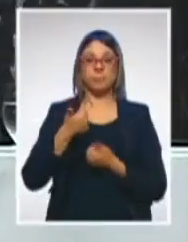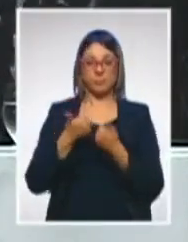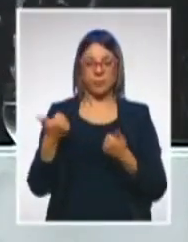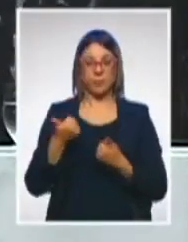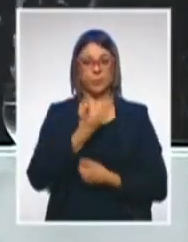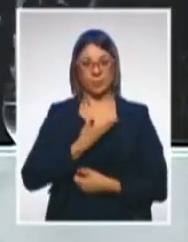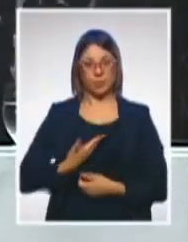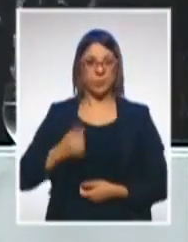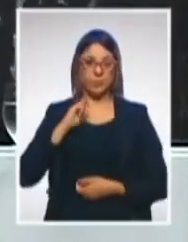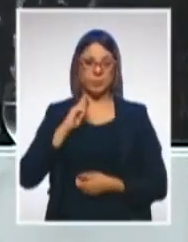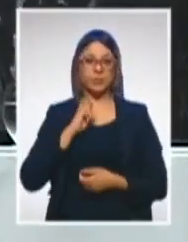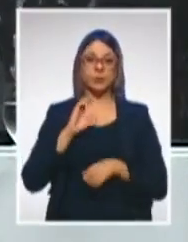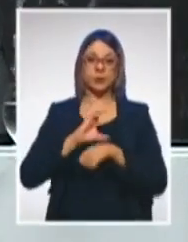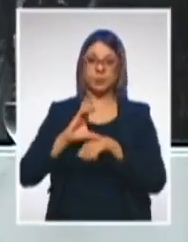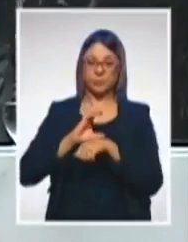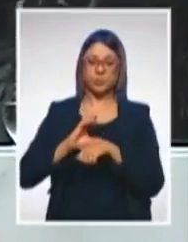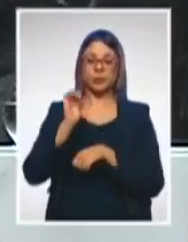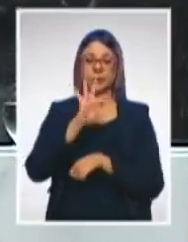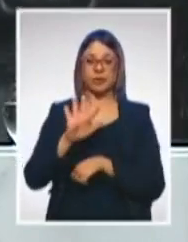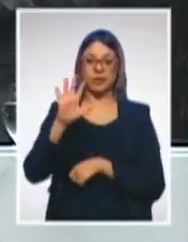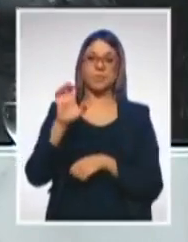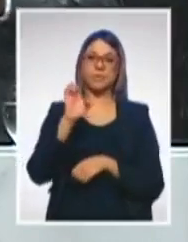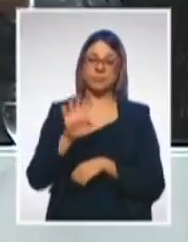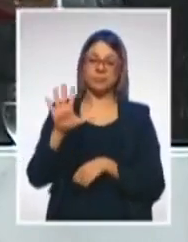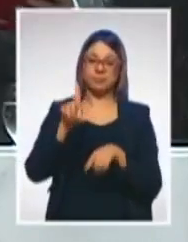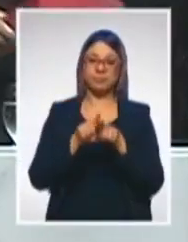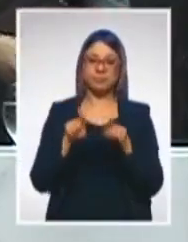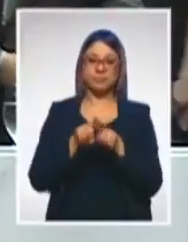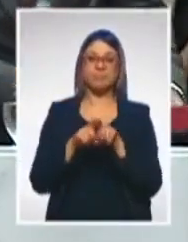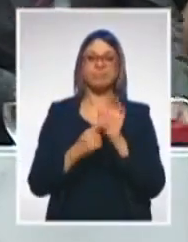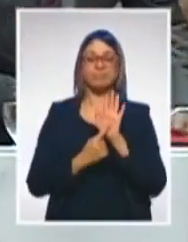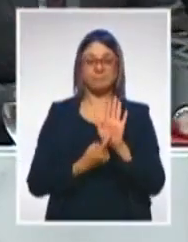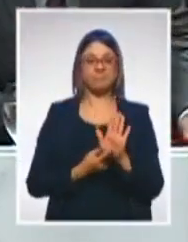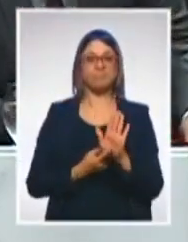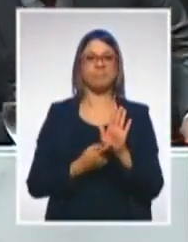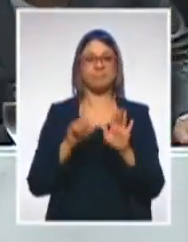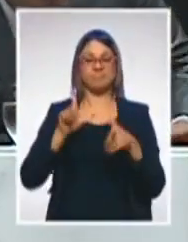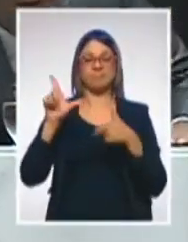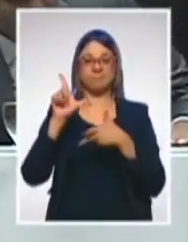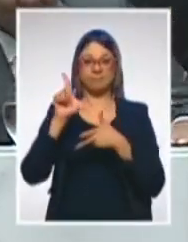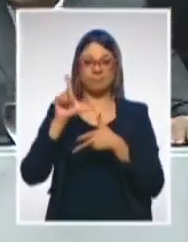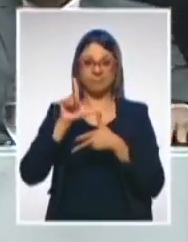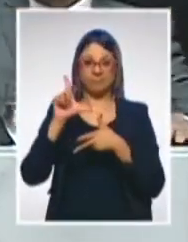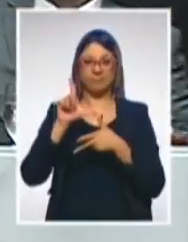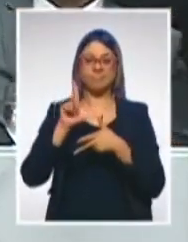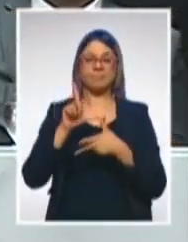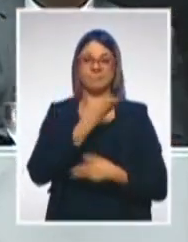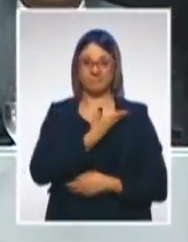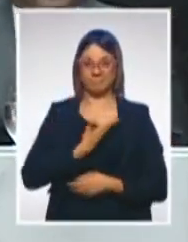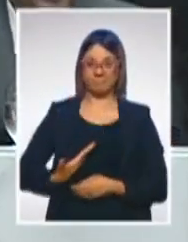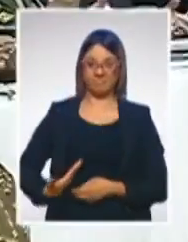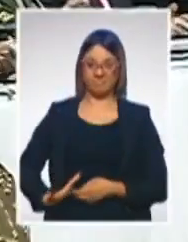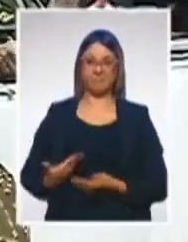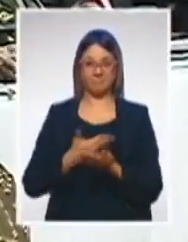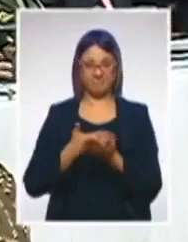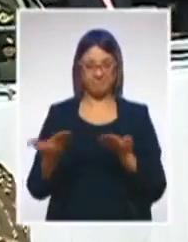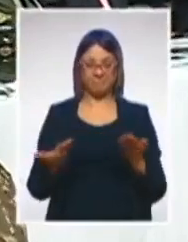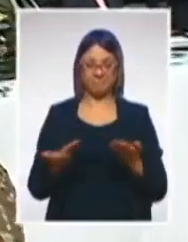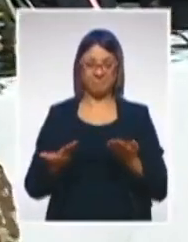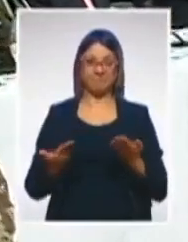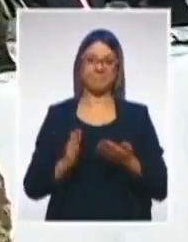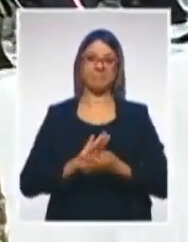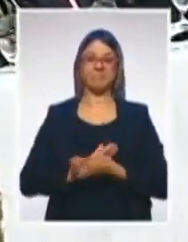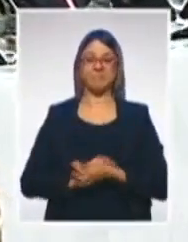a Constituição Federal e a Constituição Estadual, como contribuição do Poder Legislativo ao governo que ora se inicia.